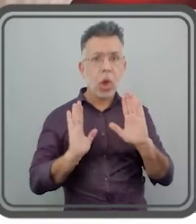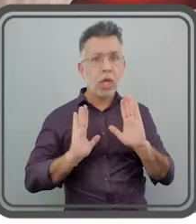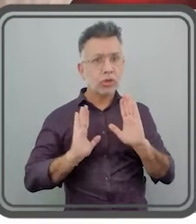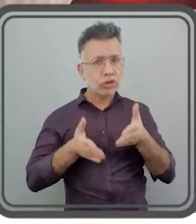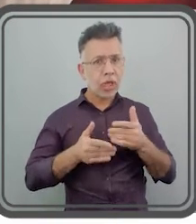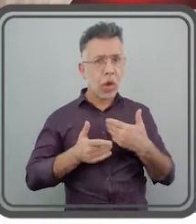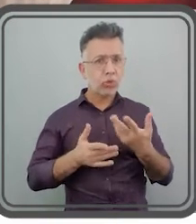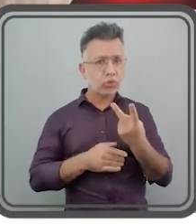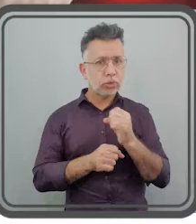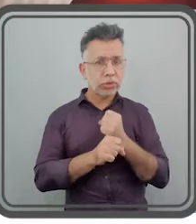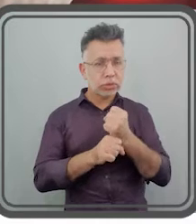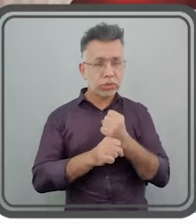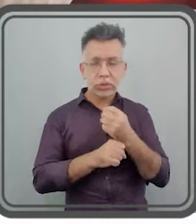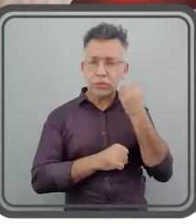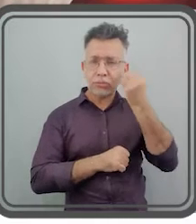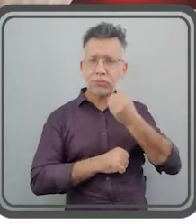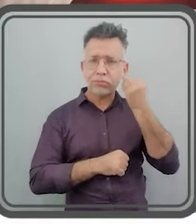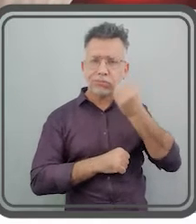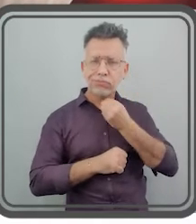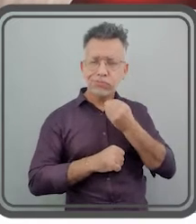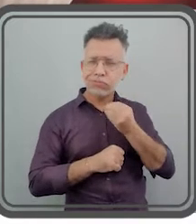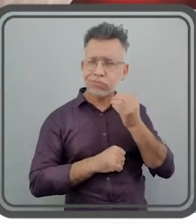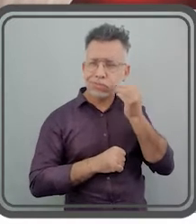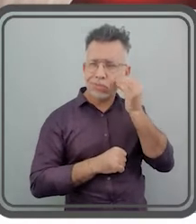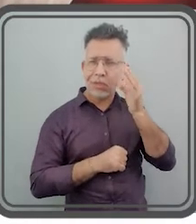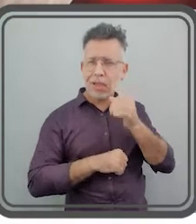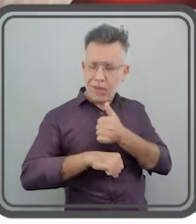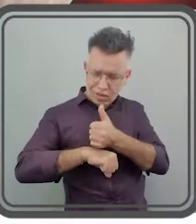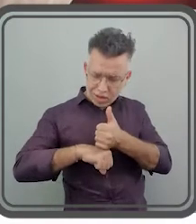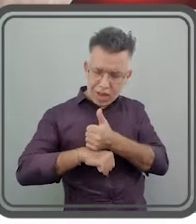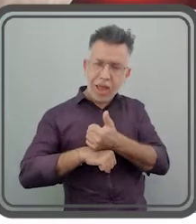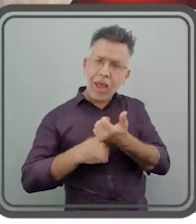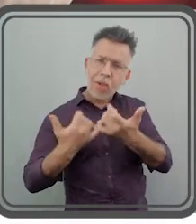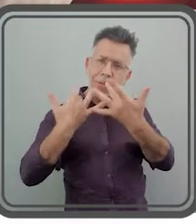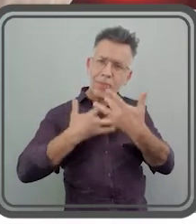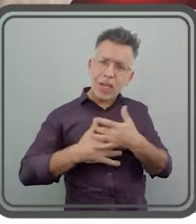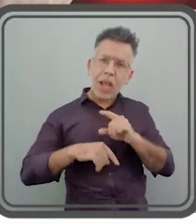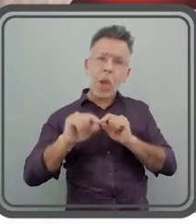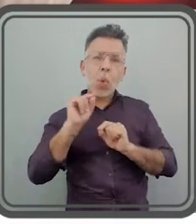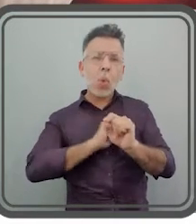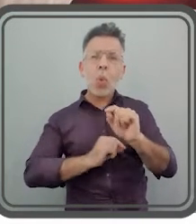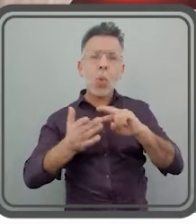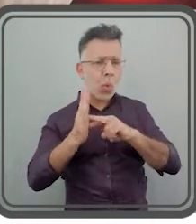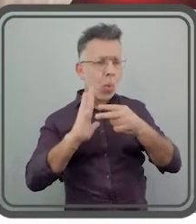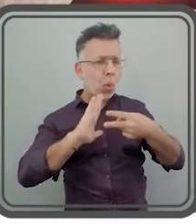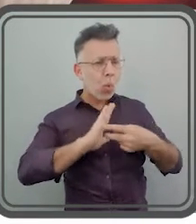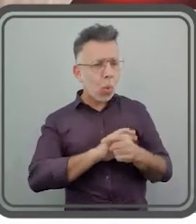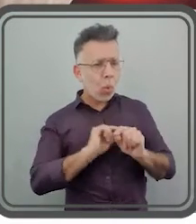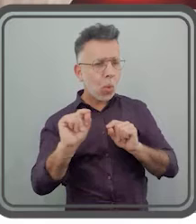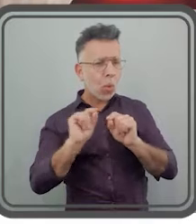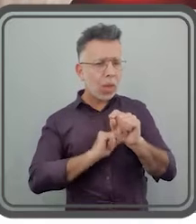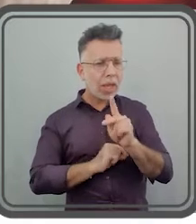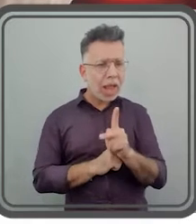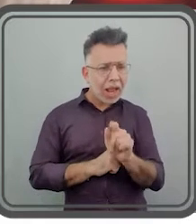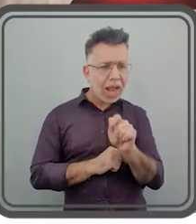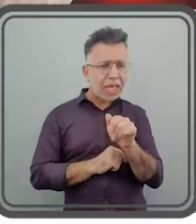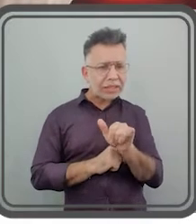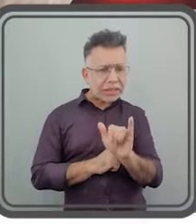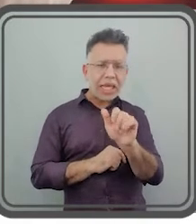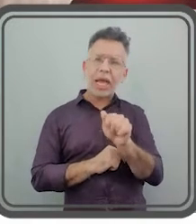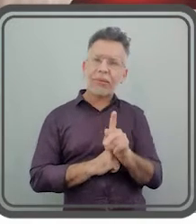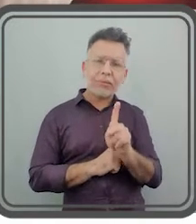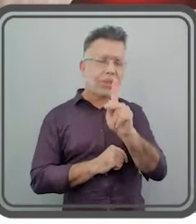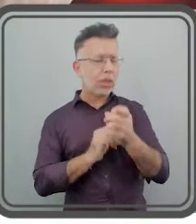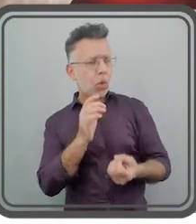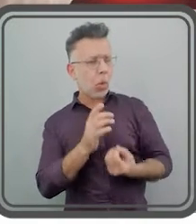já como Country Manager começa explicando para gente um pouquinho para benefício da audiência Gustavo que que é né a caiaque de onde